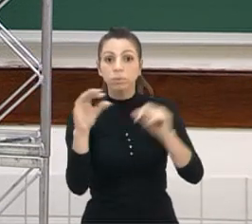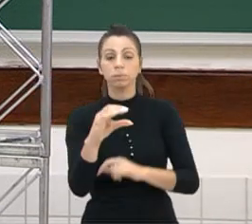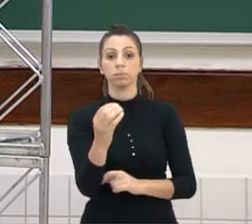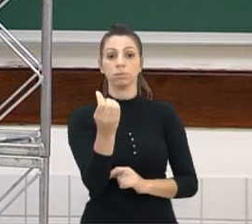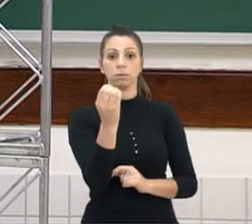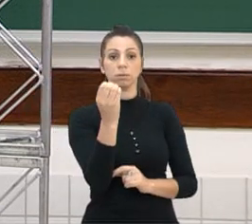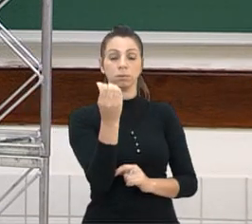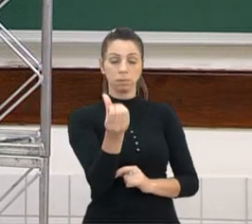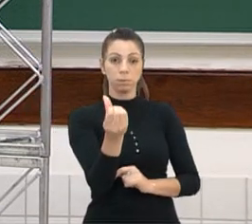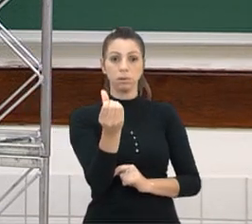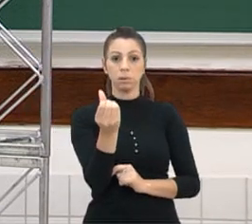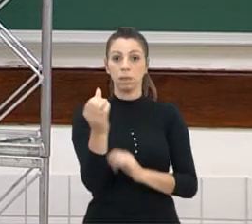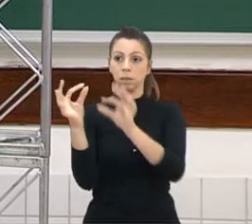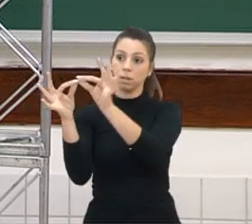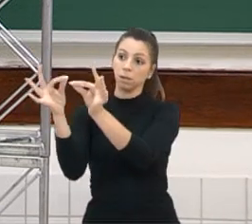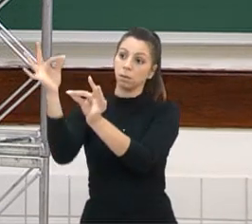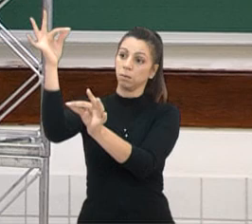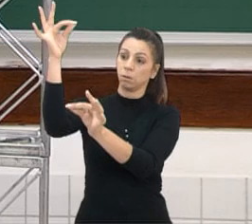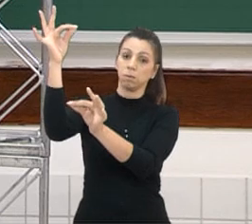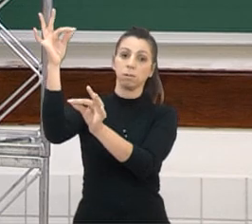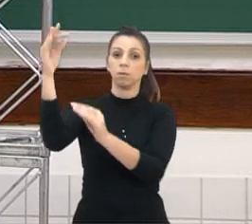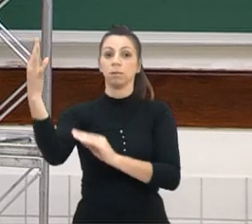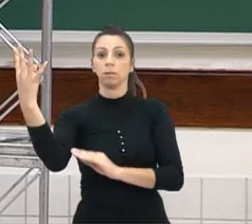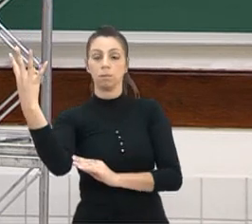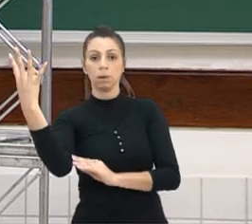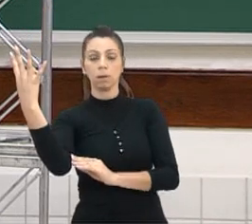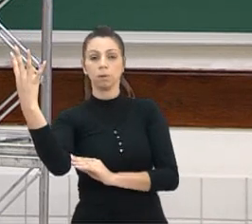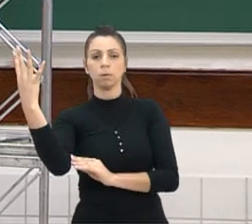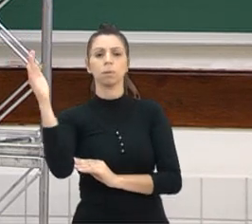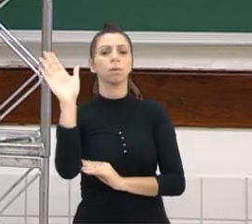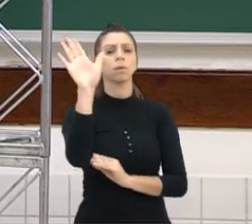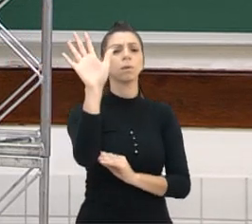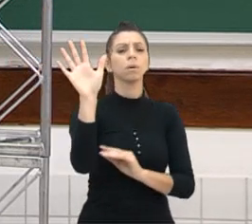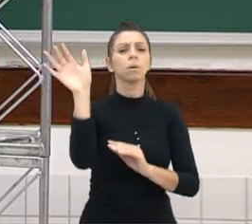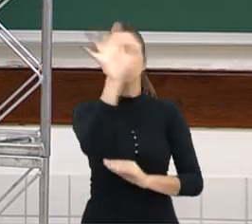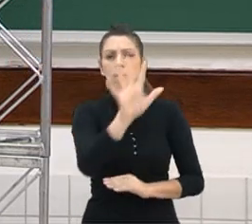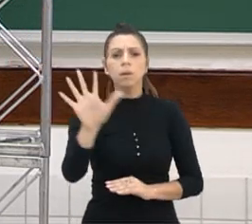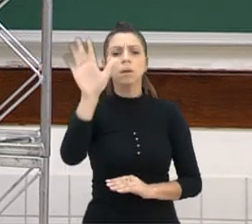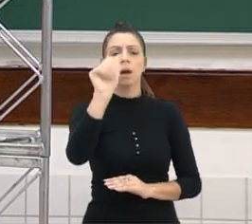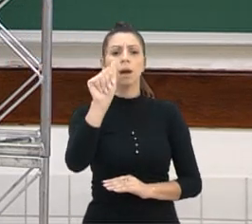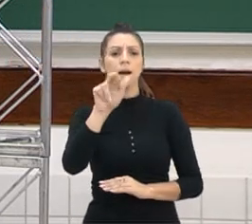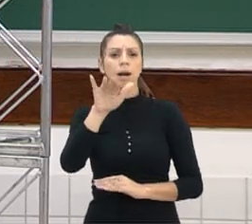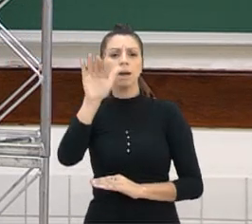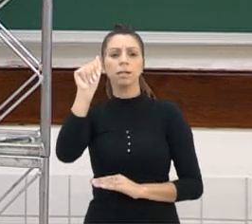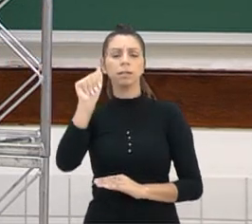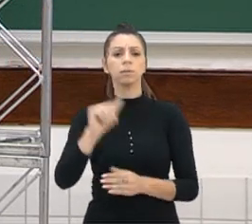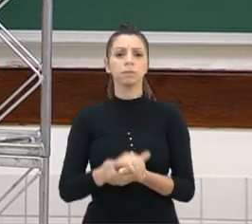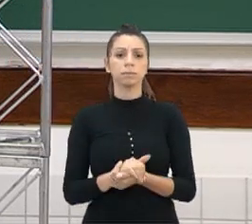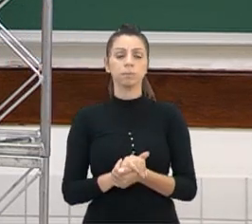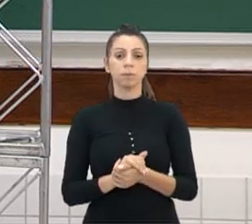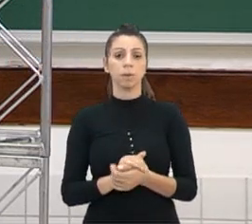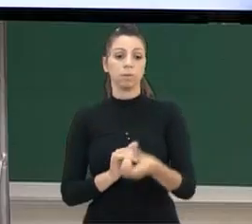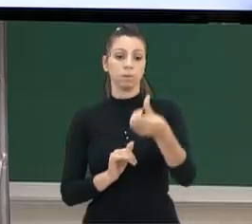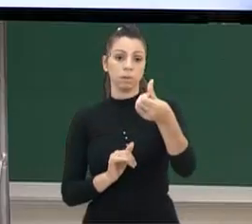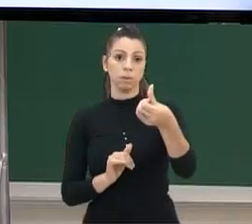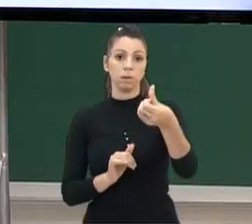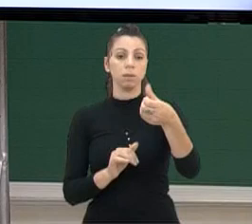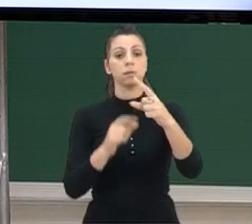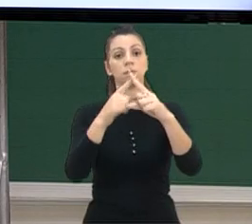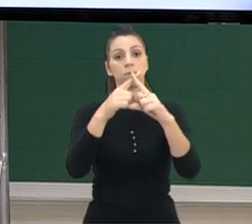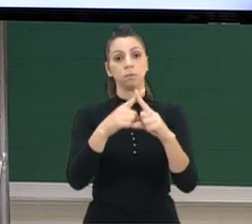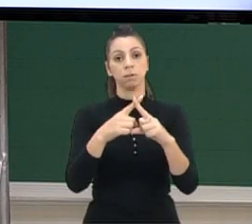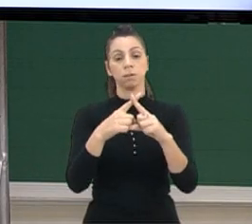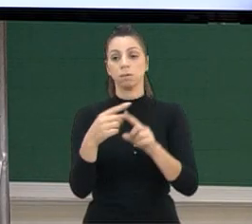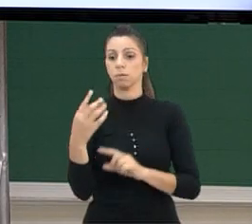4. Certo? Qual vai ser a área desse retângulo? 6 vezes 4,